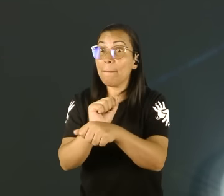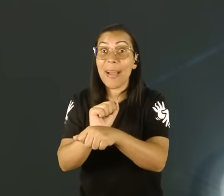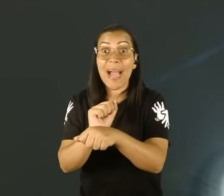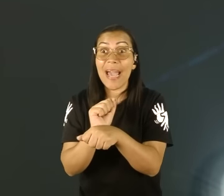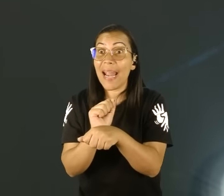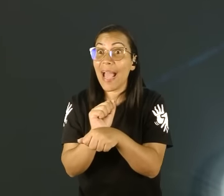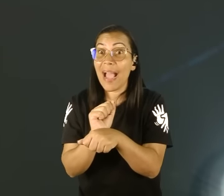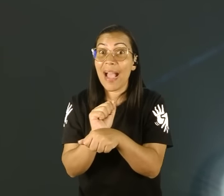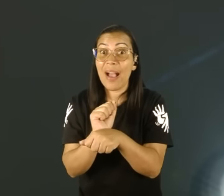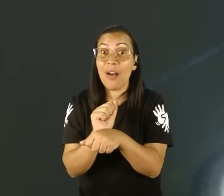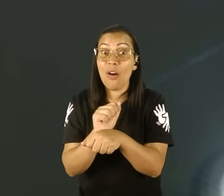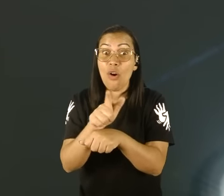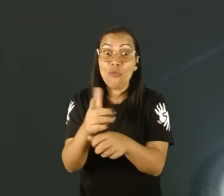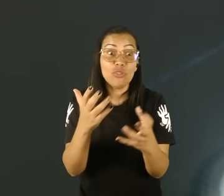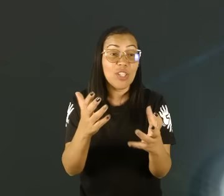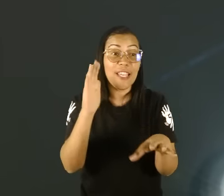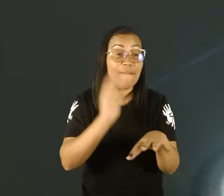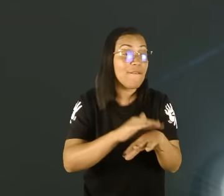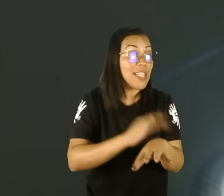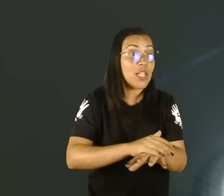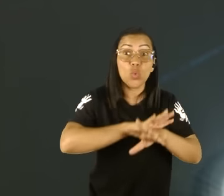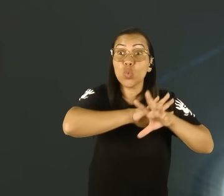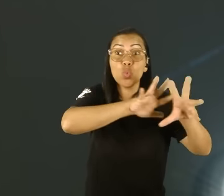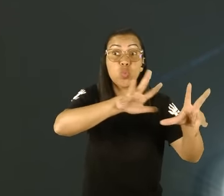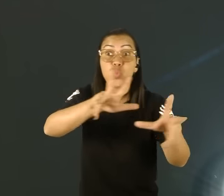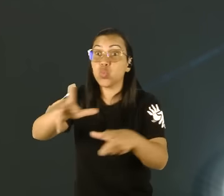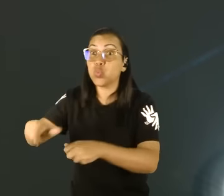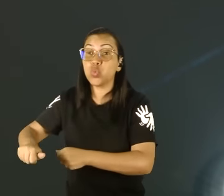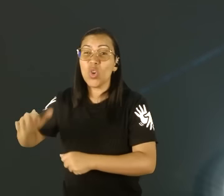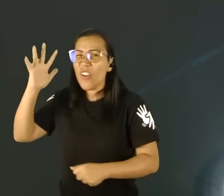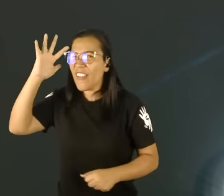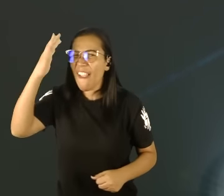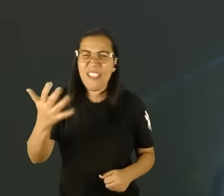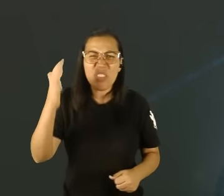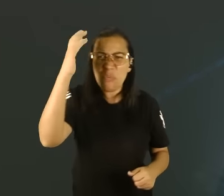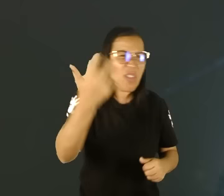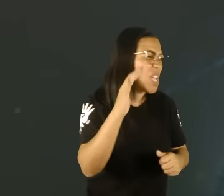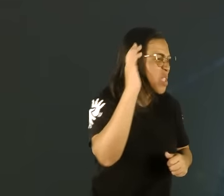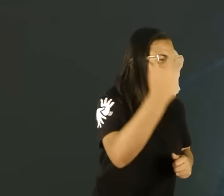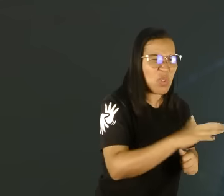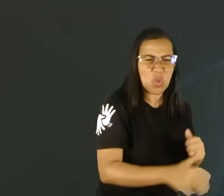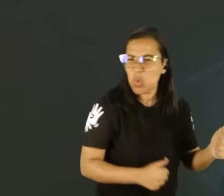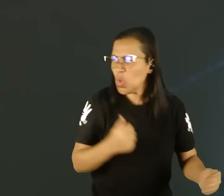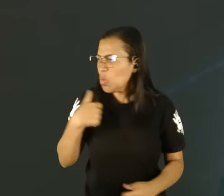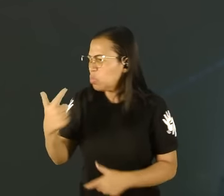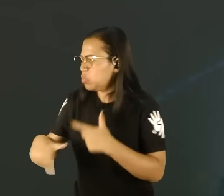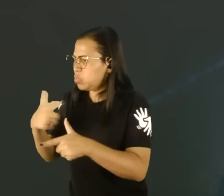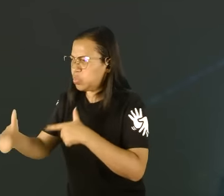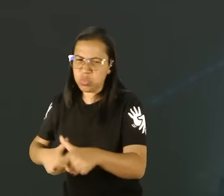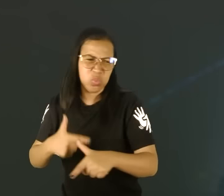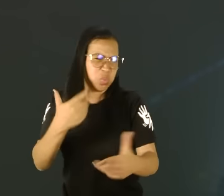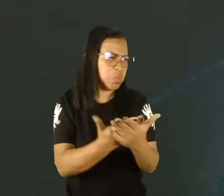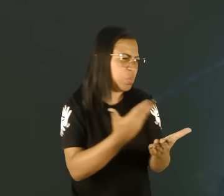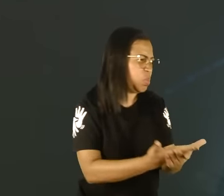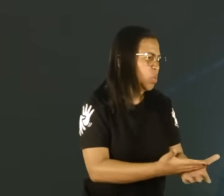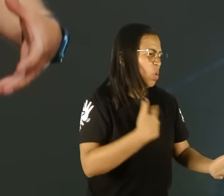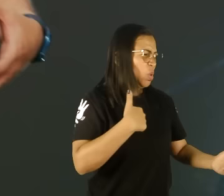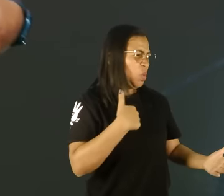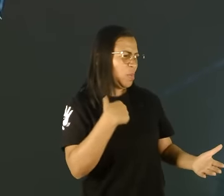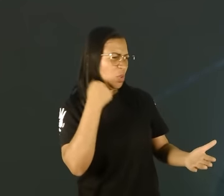ao mesmo tempo está escondendo uma criança assustada que mora dentro de você. Essa necessidade de falar o tempo todo, de correr o tempo todo,